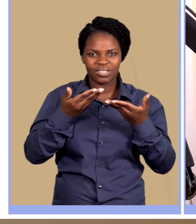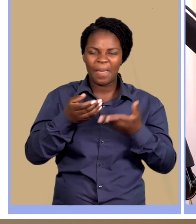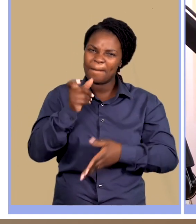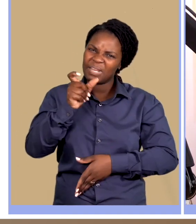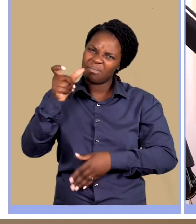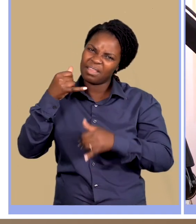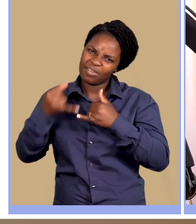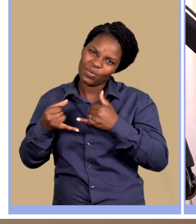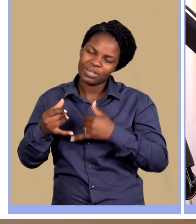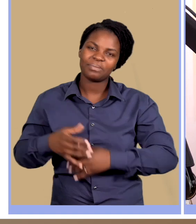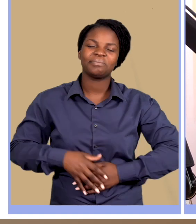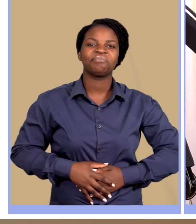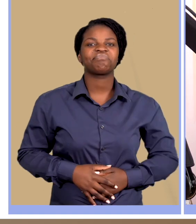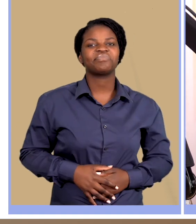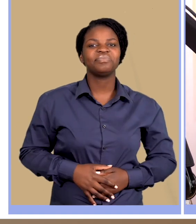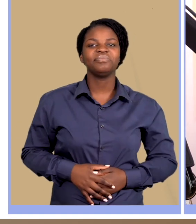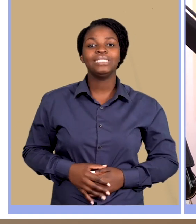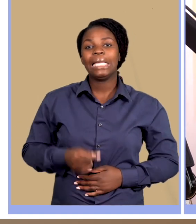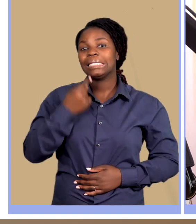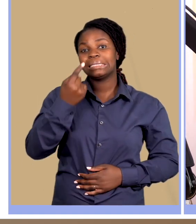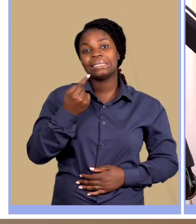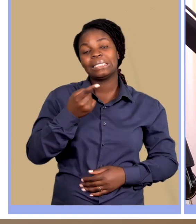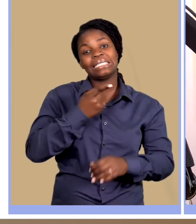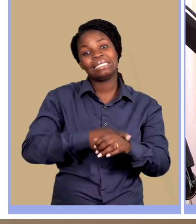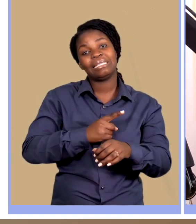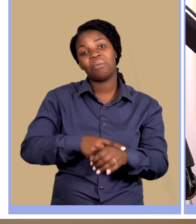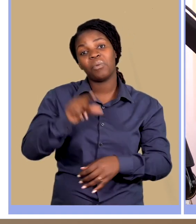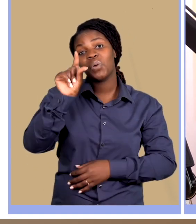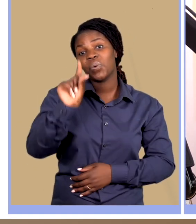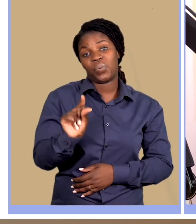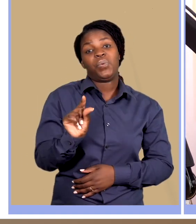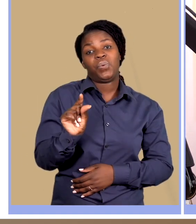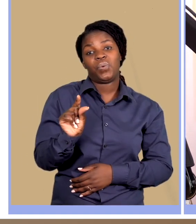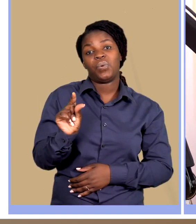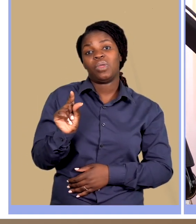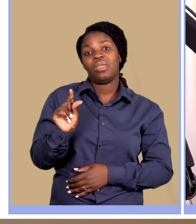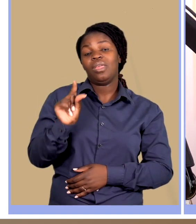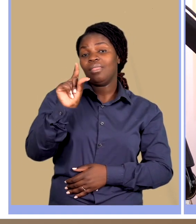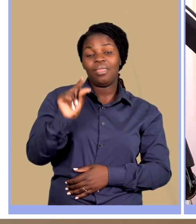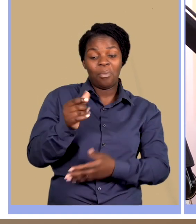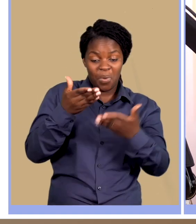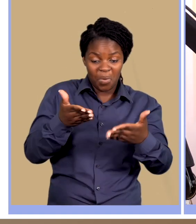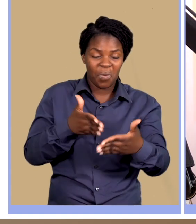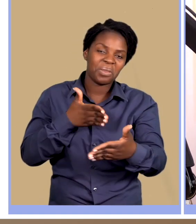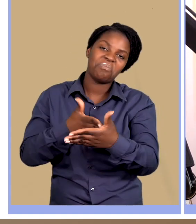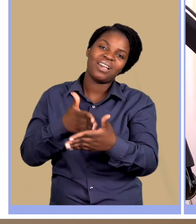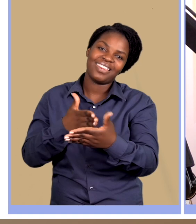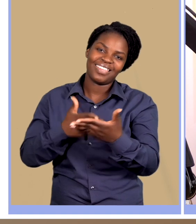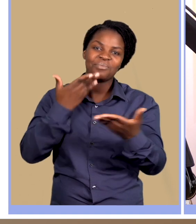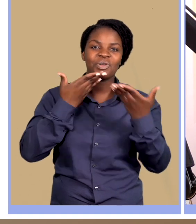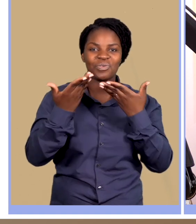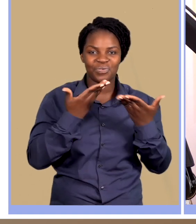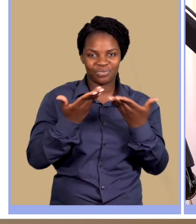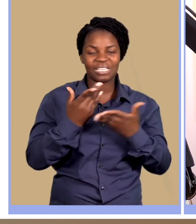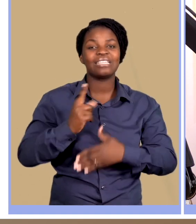curto como este. Pois. Quer dizer, o tempo virou uma barreira naquilo que era o objetivo, mas quero acima de tudo agradecer em